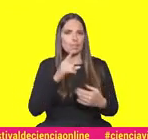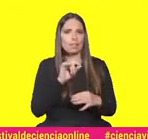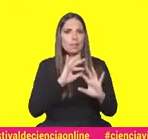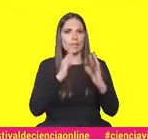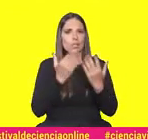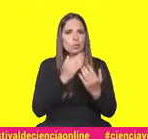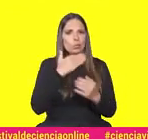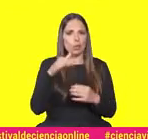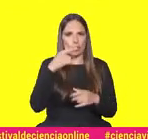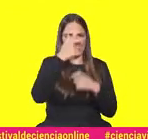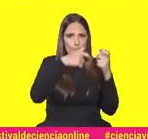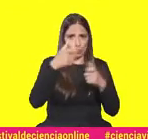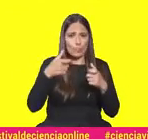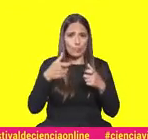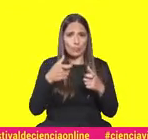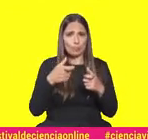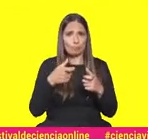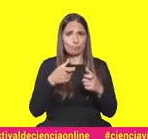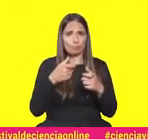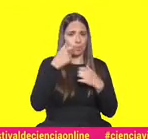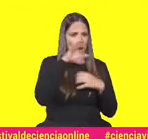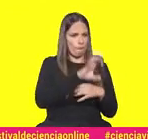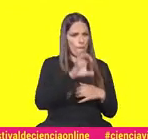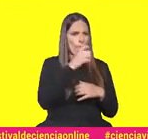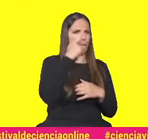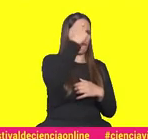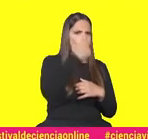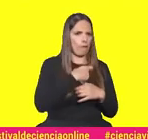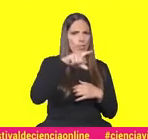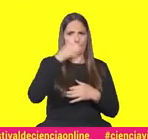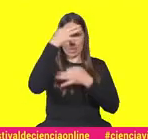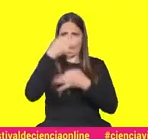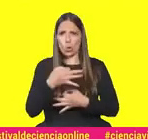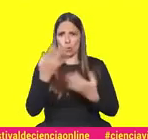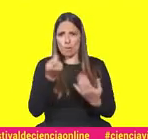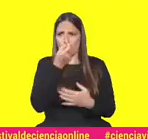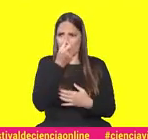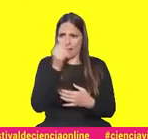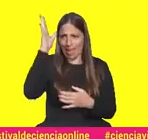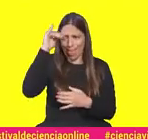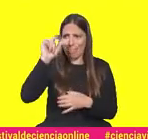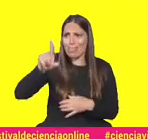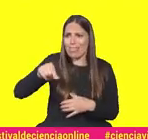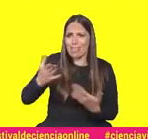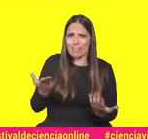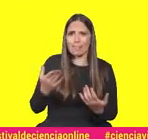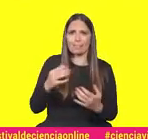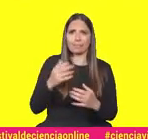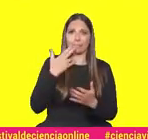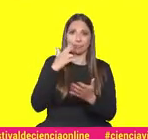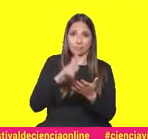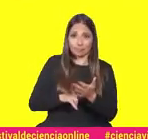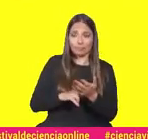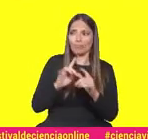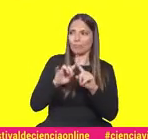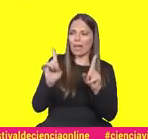geral, quanto o humano, não só em termos de anatomia, mas de comportamento, quanto é parecido com outros animais, não é? E na verdade, a grande